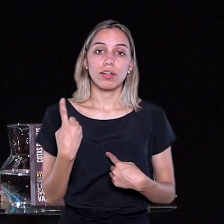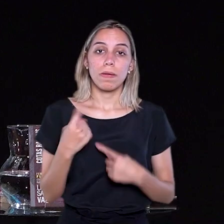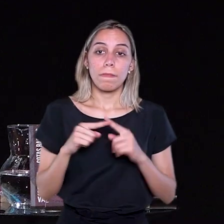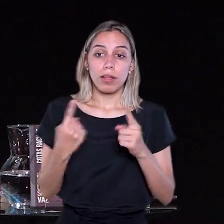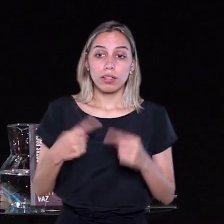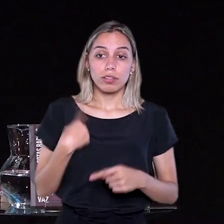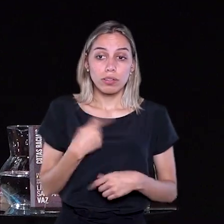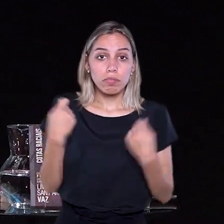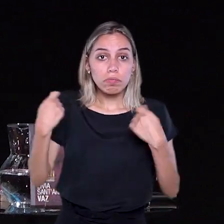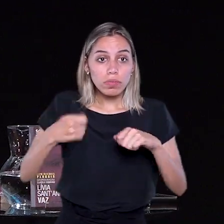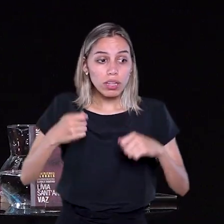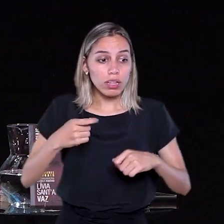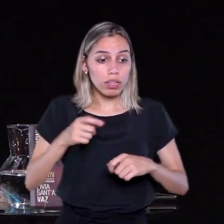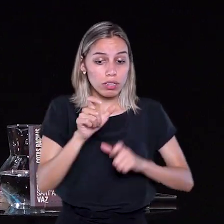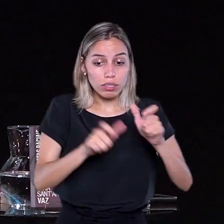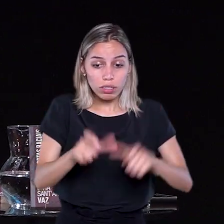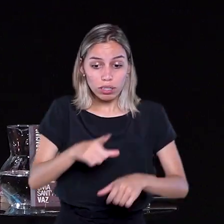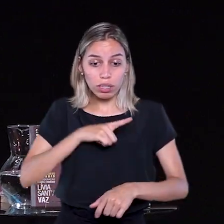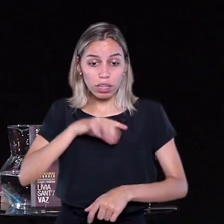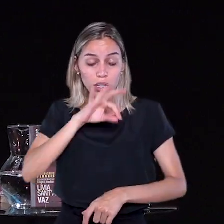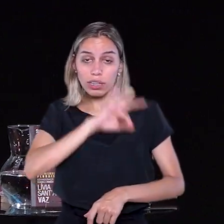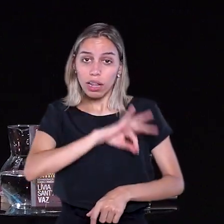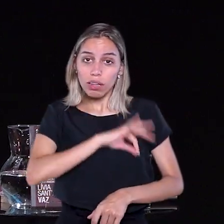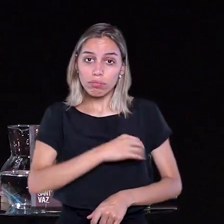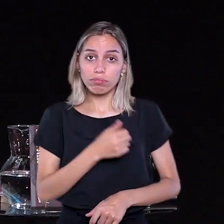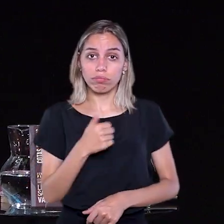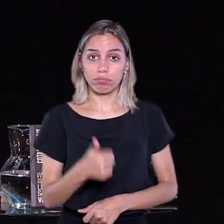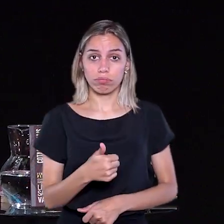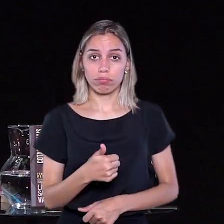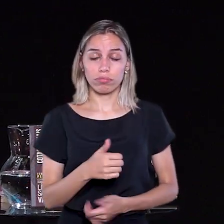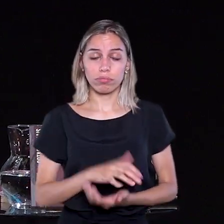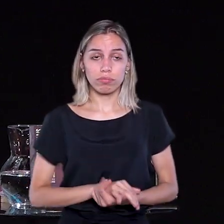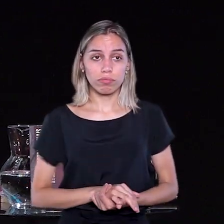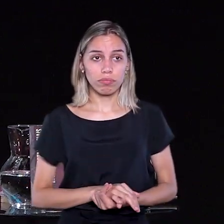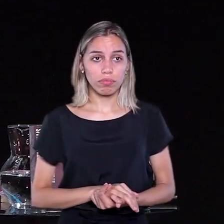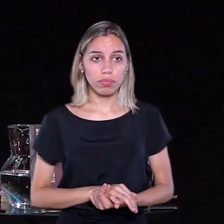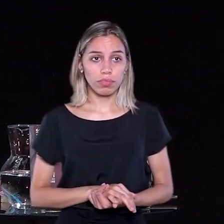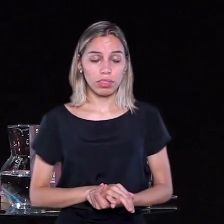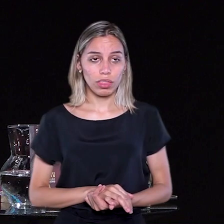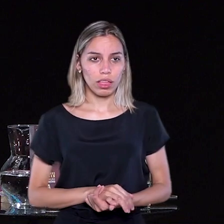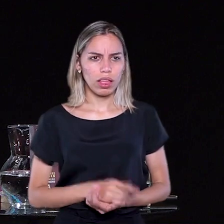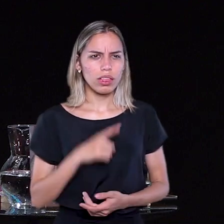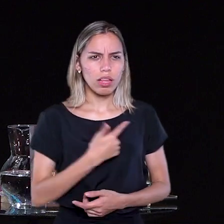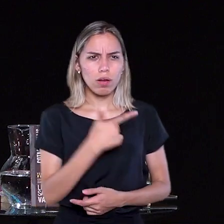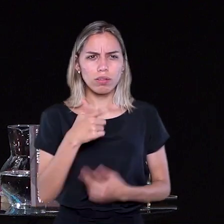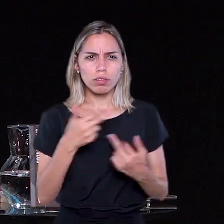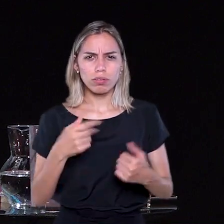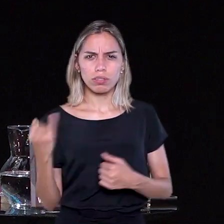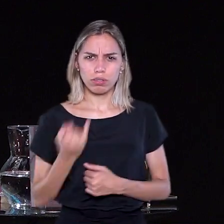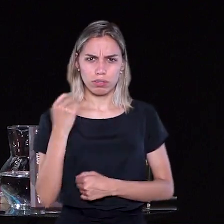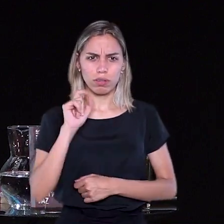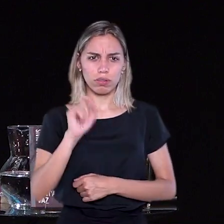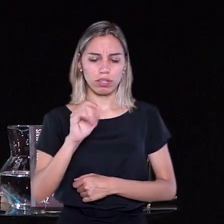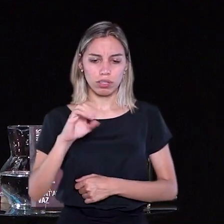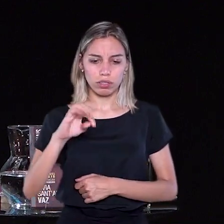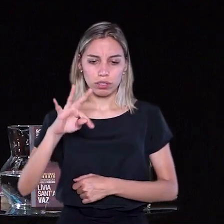conseguir atingir a renda média. Então, é preciso que a gente tenha uma amplitude. E aí eu vou trazer uma outra proposta, um livro importante, que